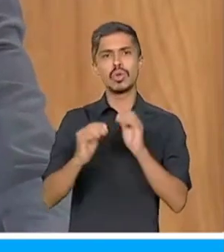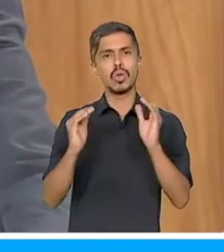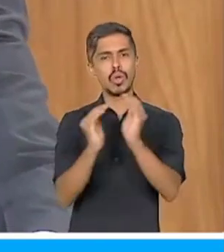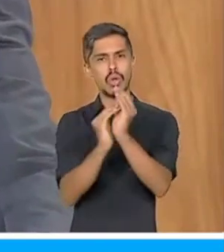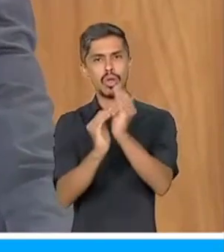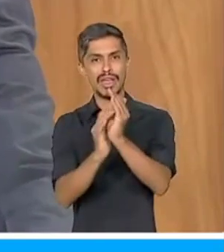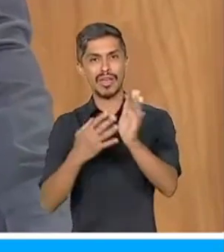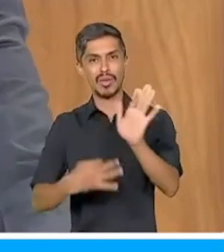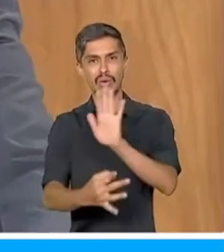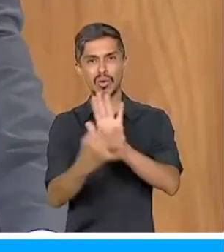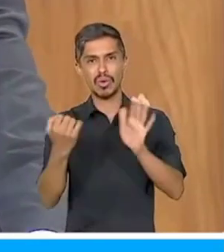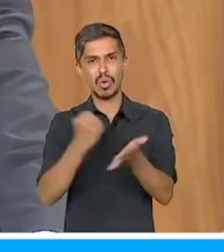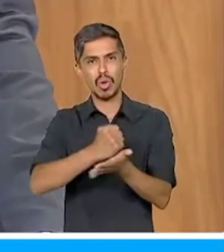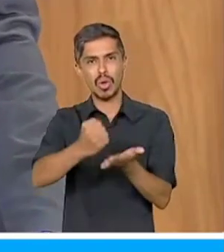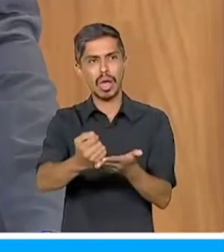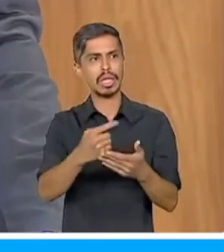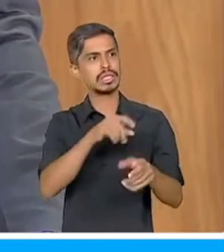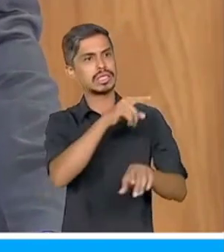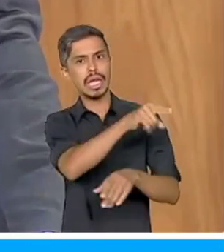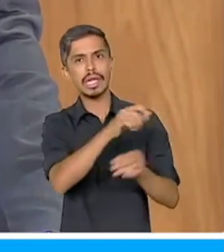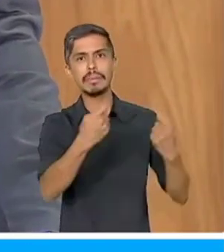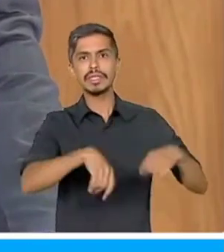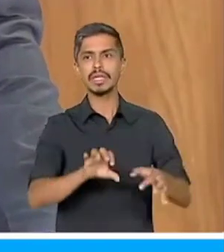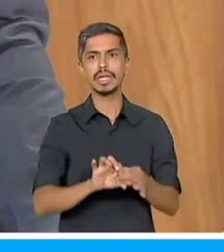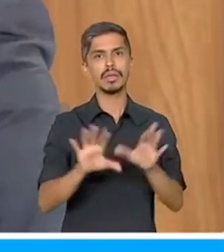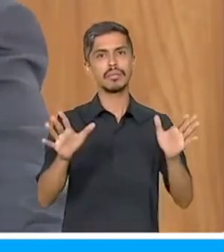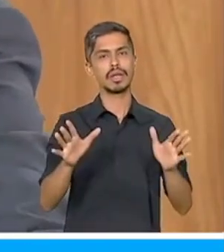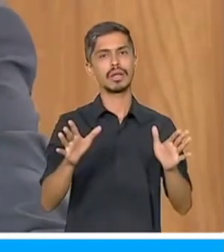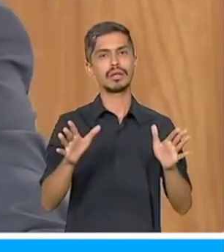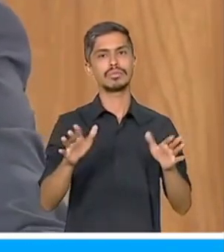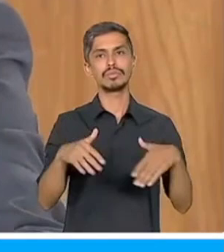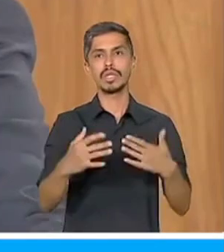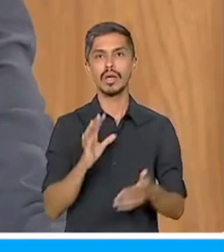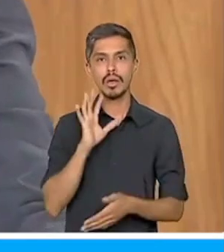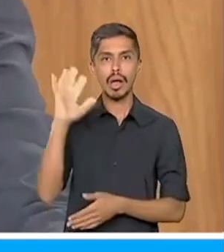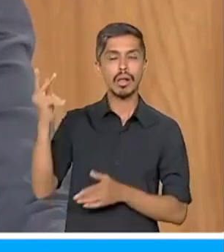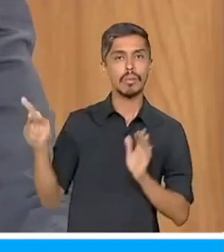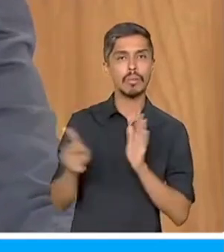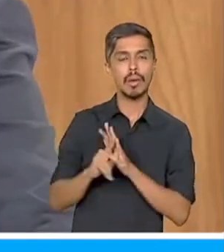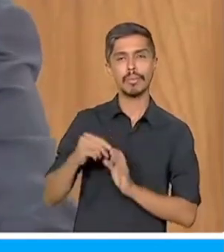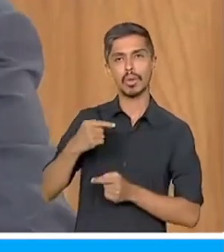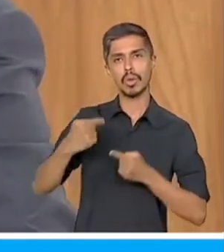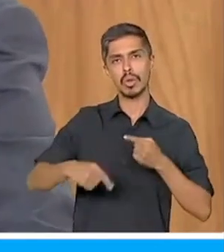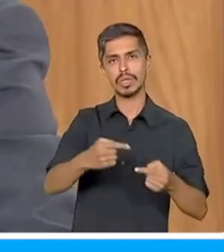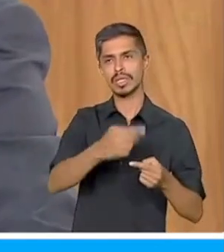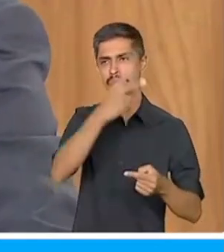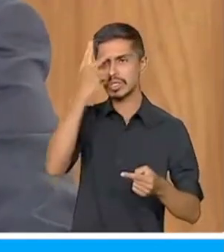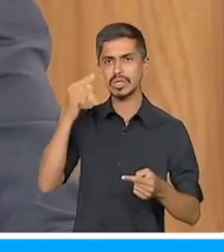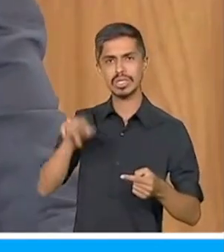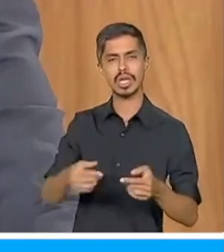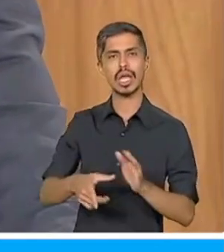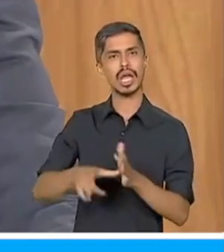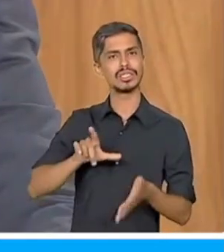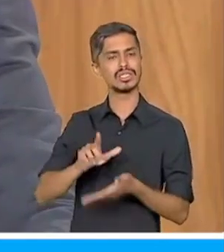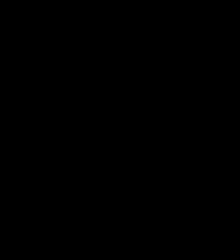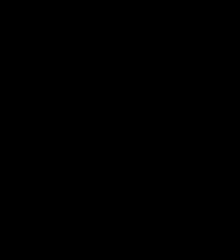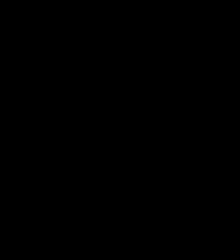gravar. Vou gravar e depois a gente sobe, tá certo? Passe adiante e deixe seu like. Valeu, tchau!